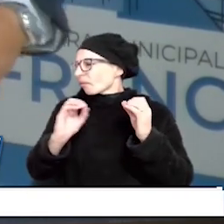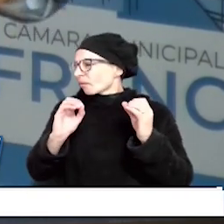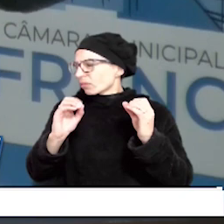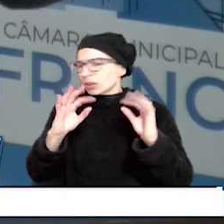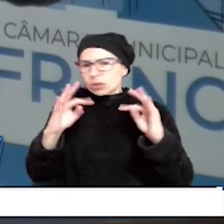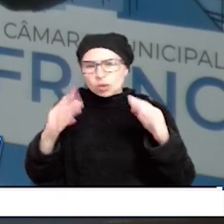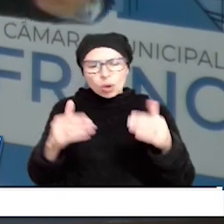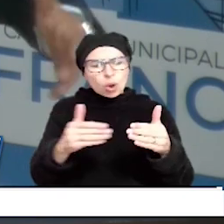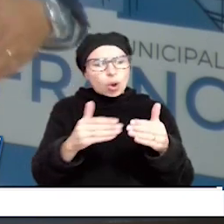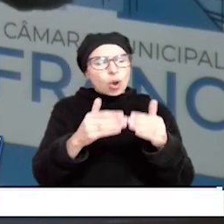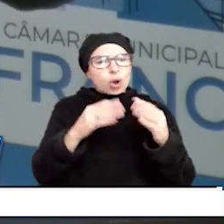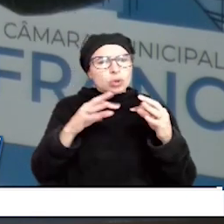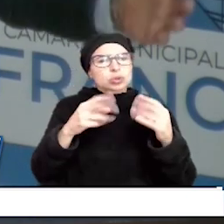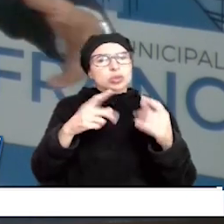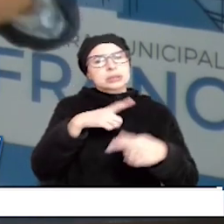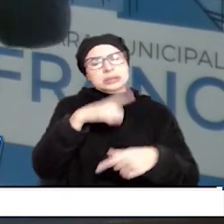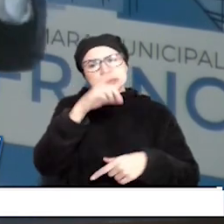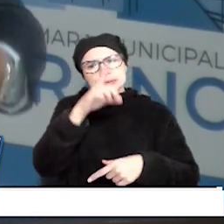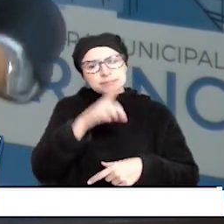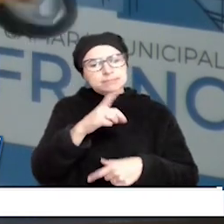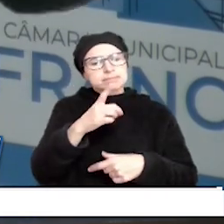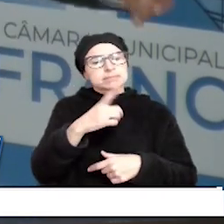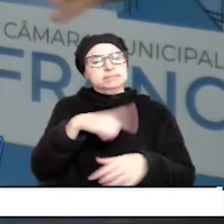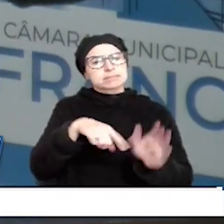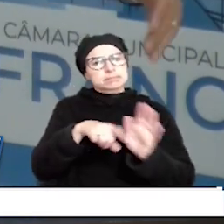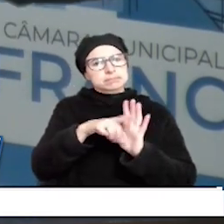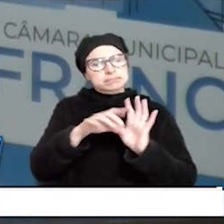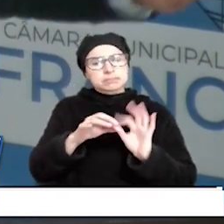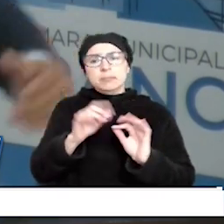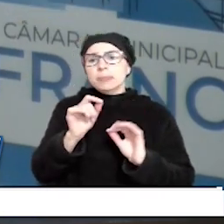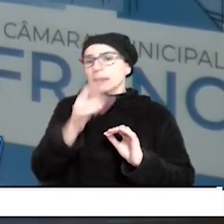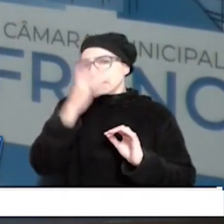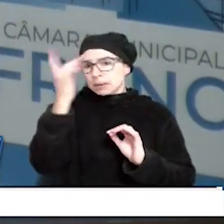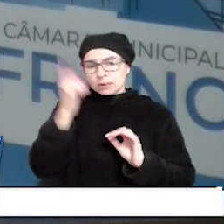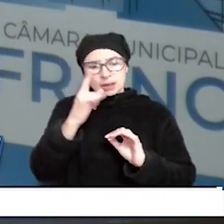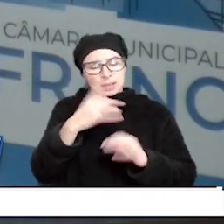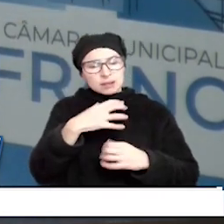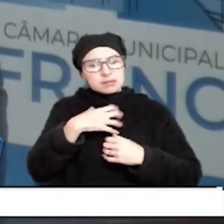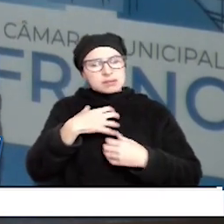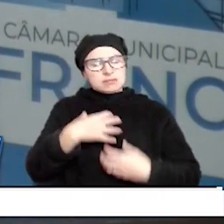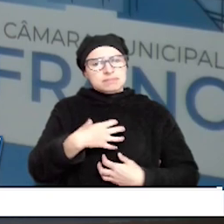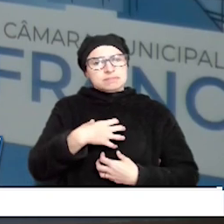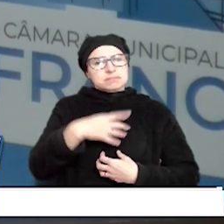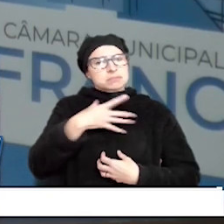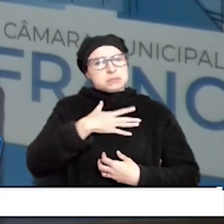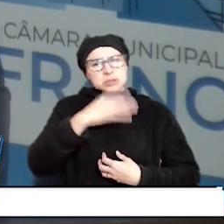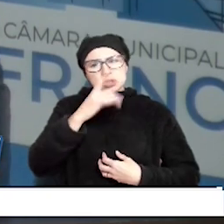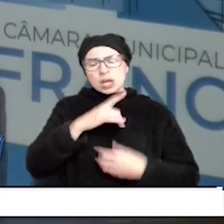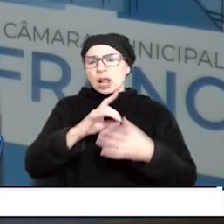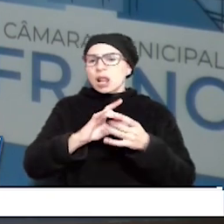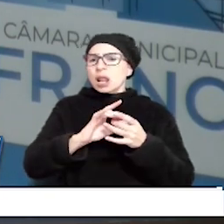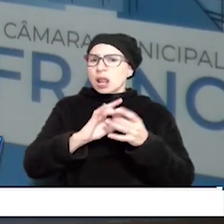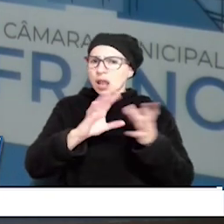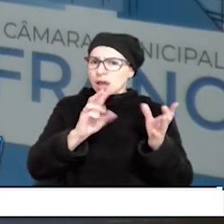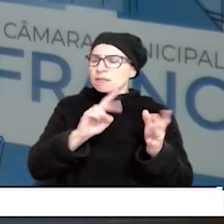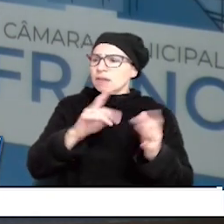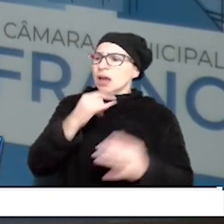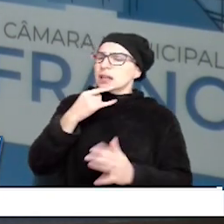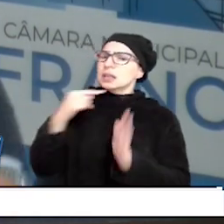nós temos os direitos resguardados, e aquele que se sentir ferido no seu direito, tem todo o direito de